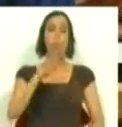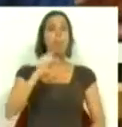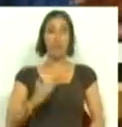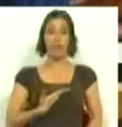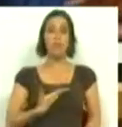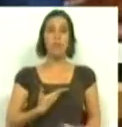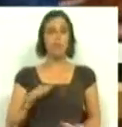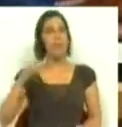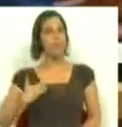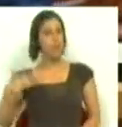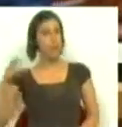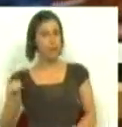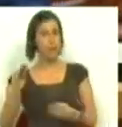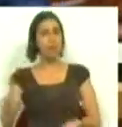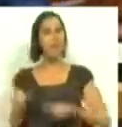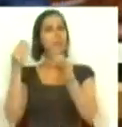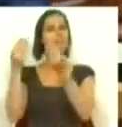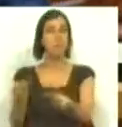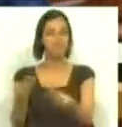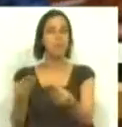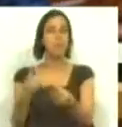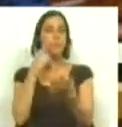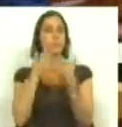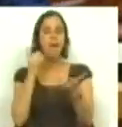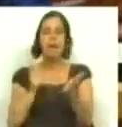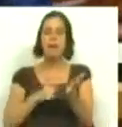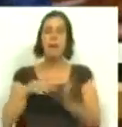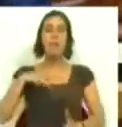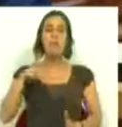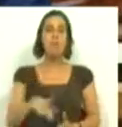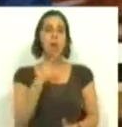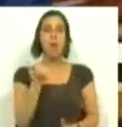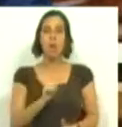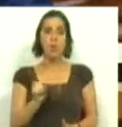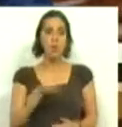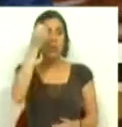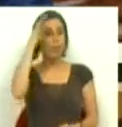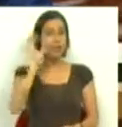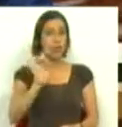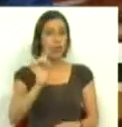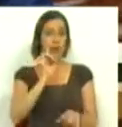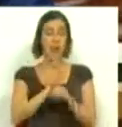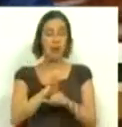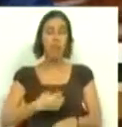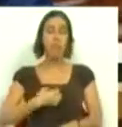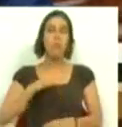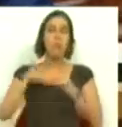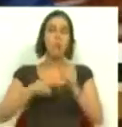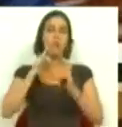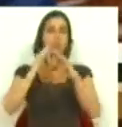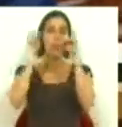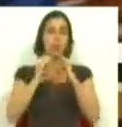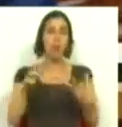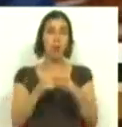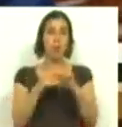do PSD e do CDS apresentaram salienta a necessidade de Portugal não poder esquecer a dimensão